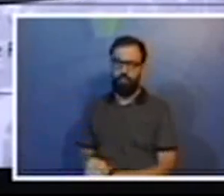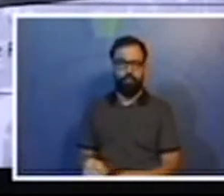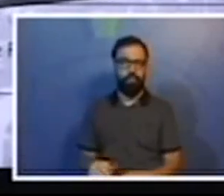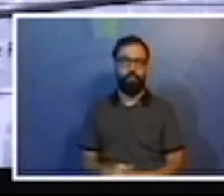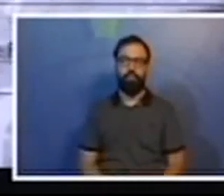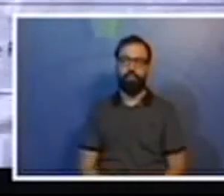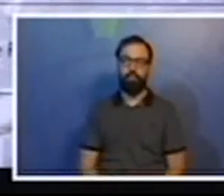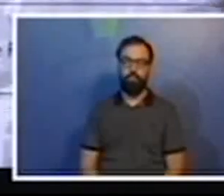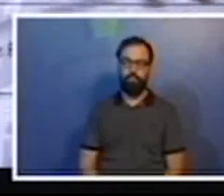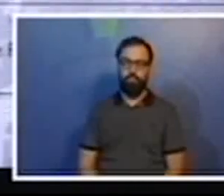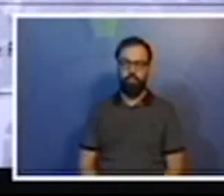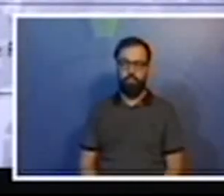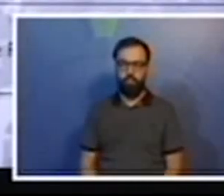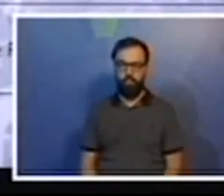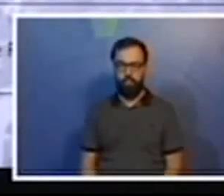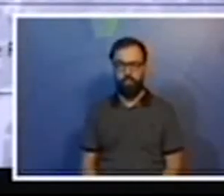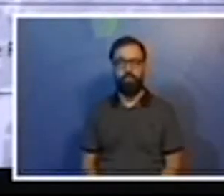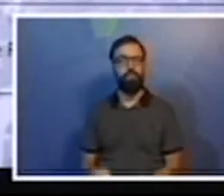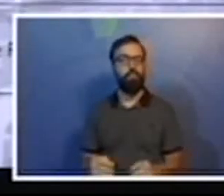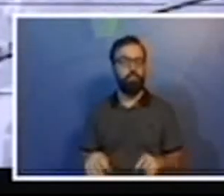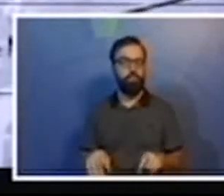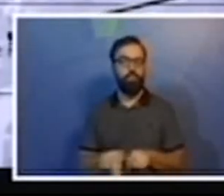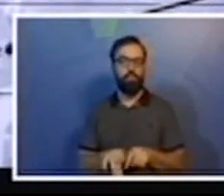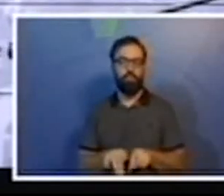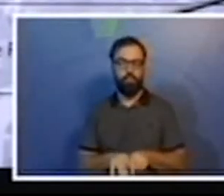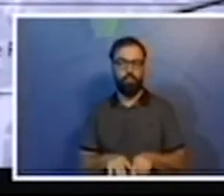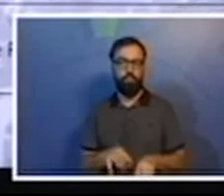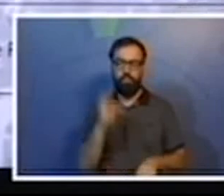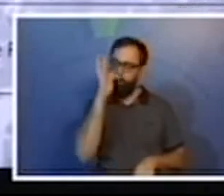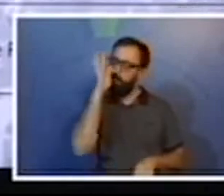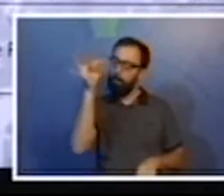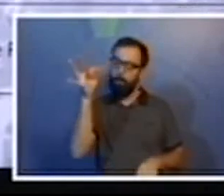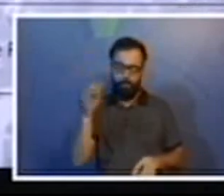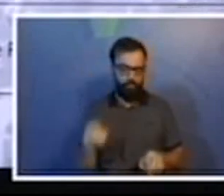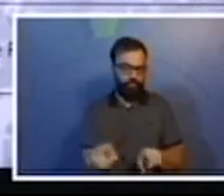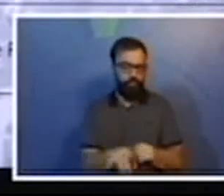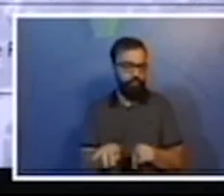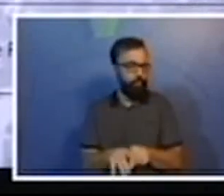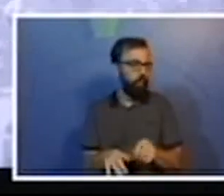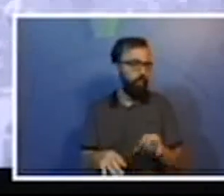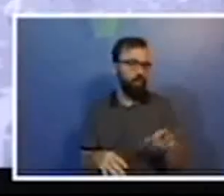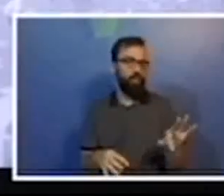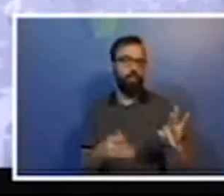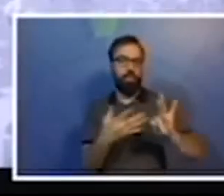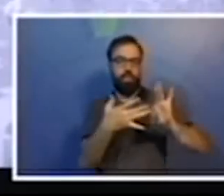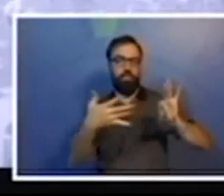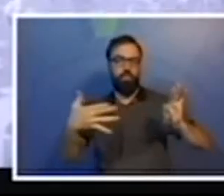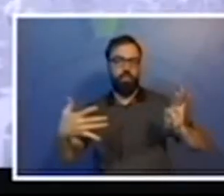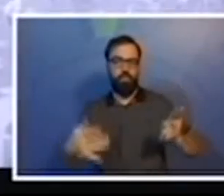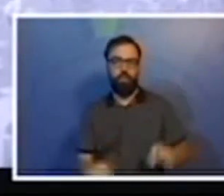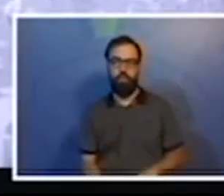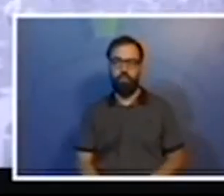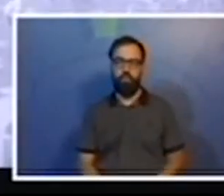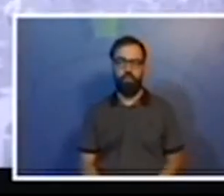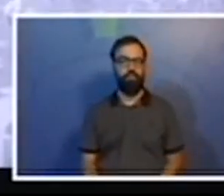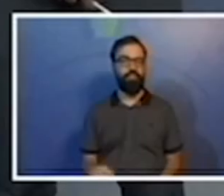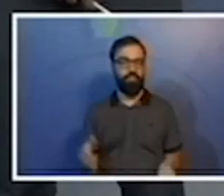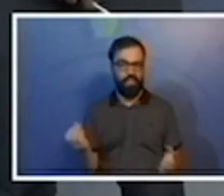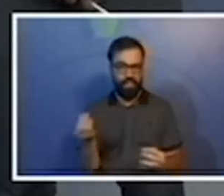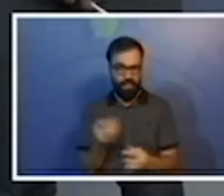rasteiras de pequeno porte novidade evolutiva Eu já falei flores e frutos oi oi